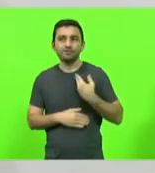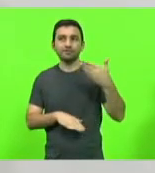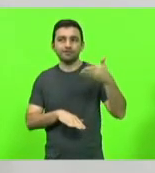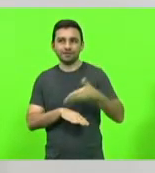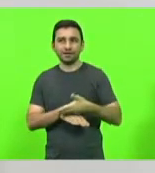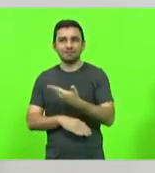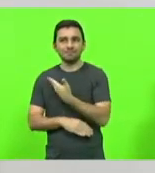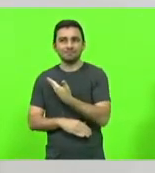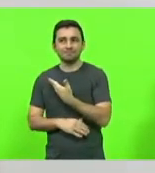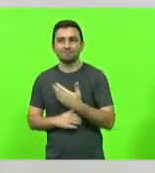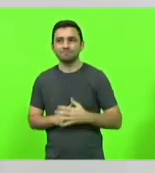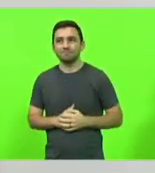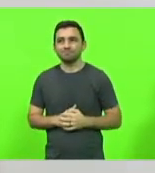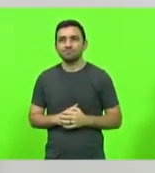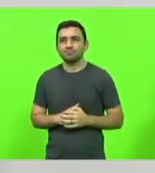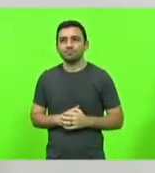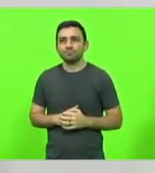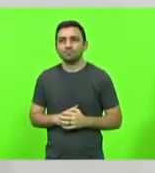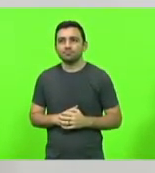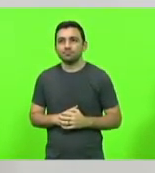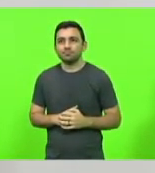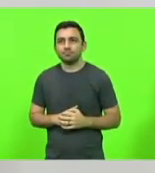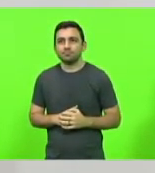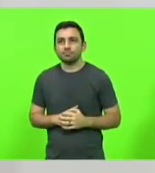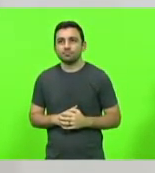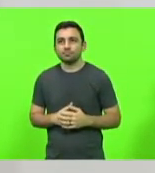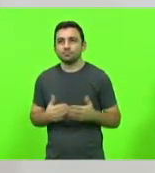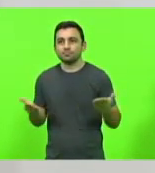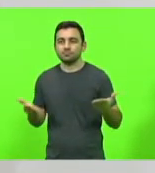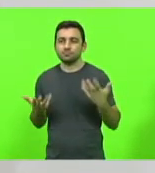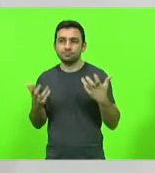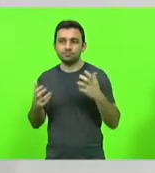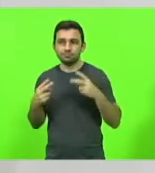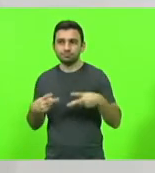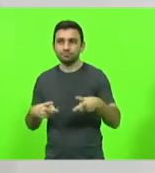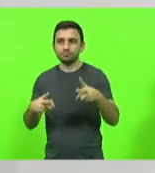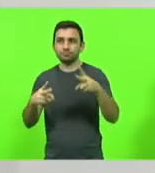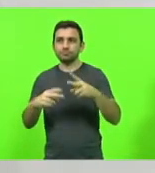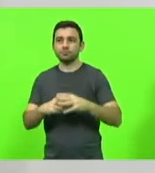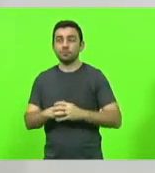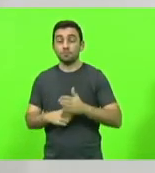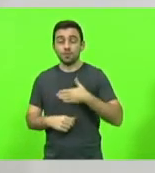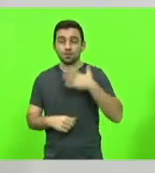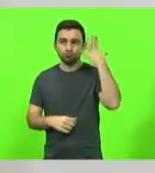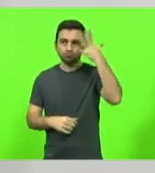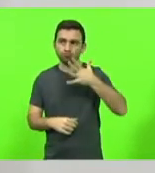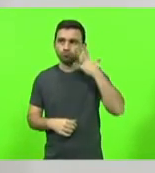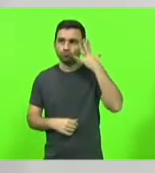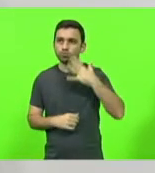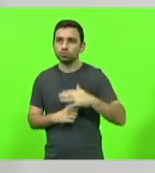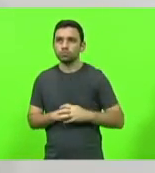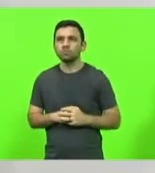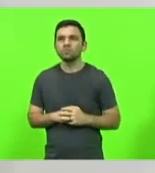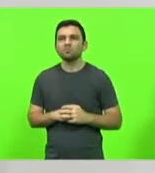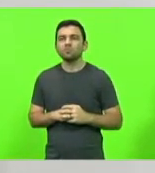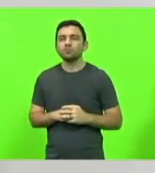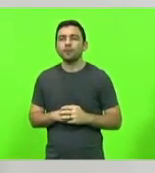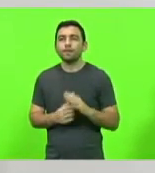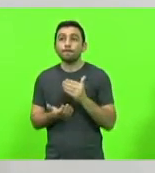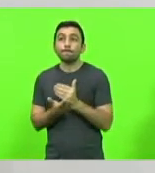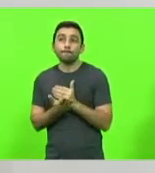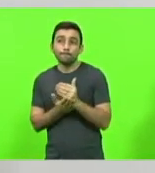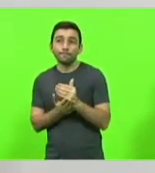Linston. E agora quero continuar a minha fala aqui, iniciar, na verdade,